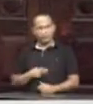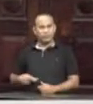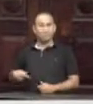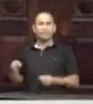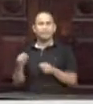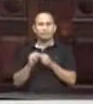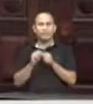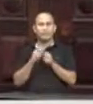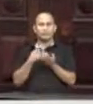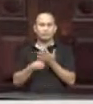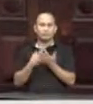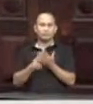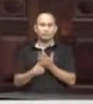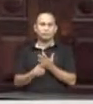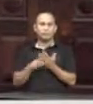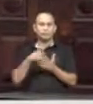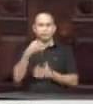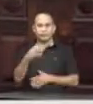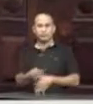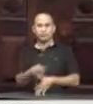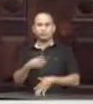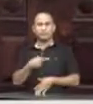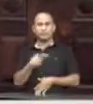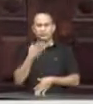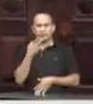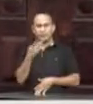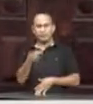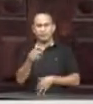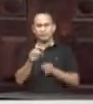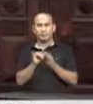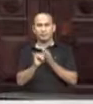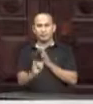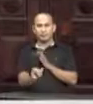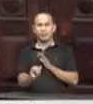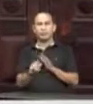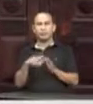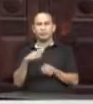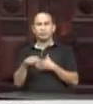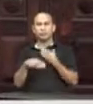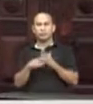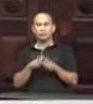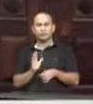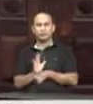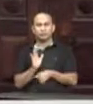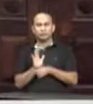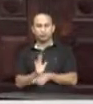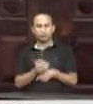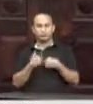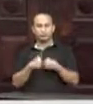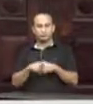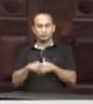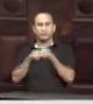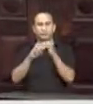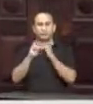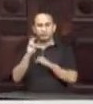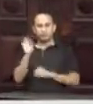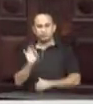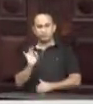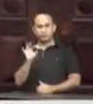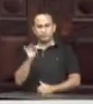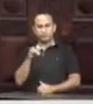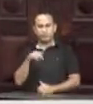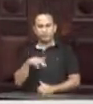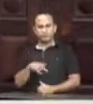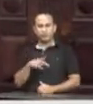com o compromisso e garanta um dispositivo nesse projeto de lei que todos os recursos remanescentes dos 5% do